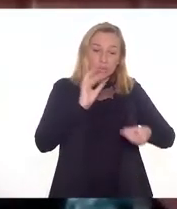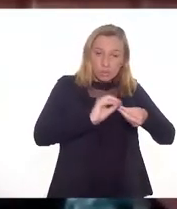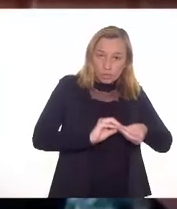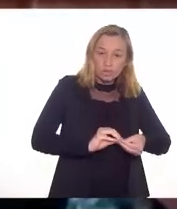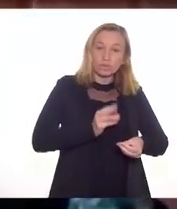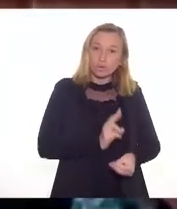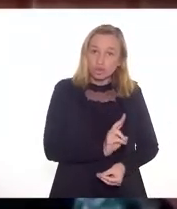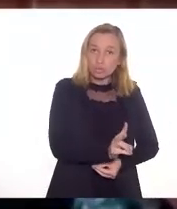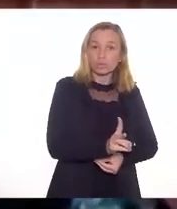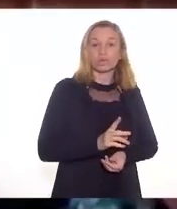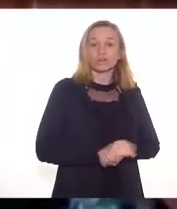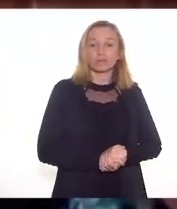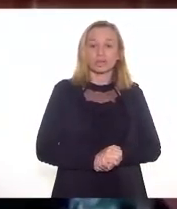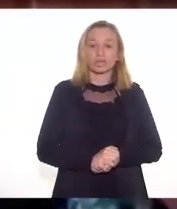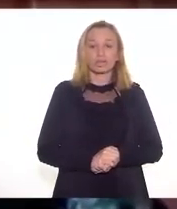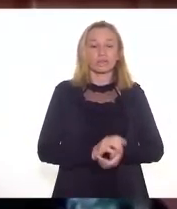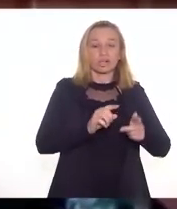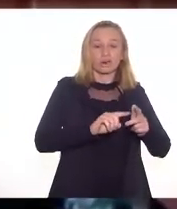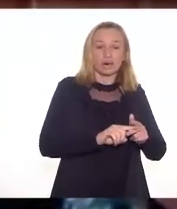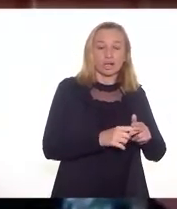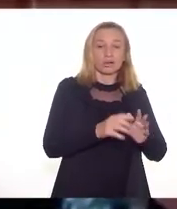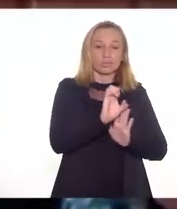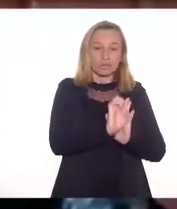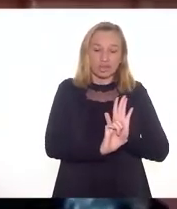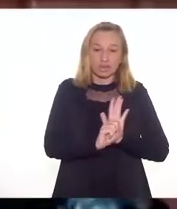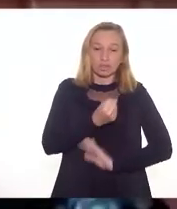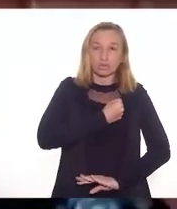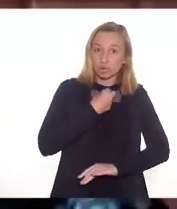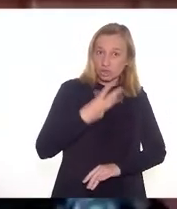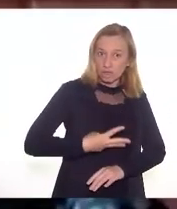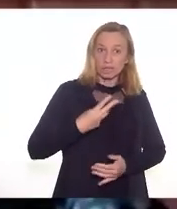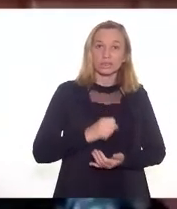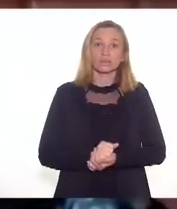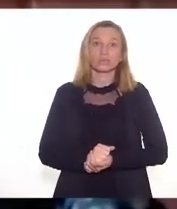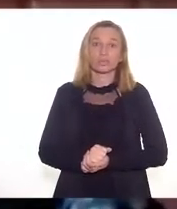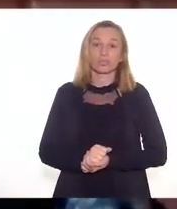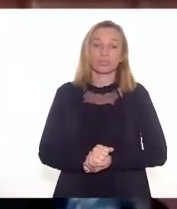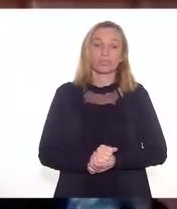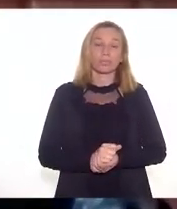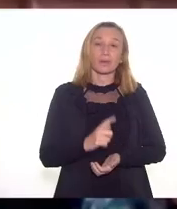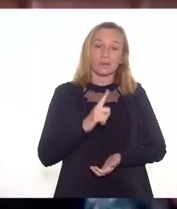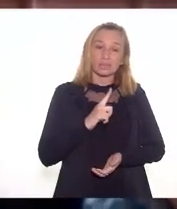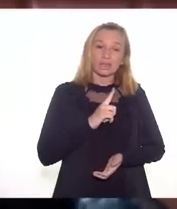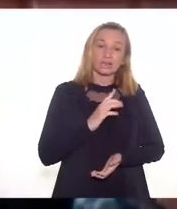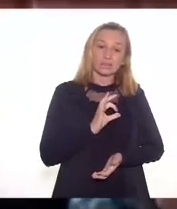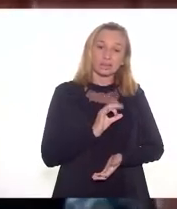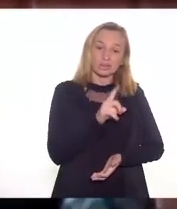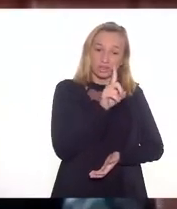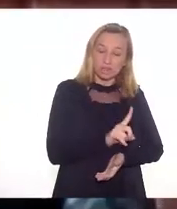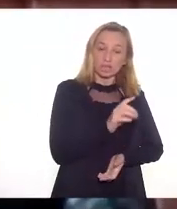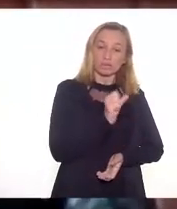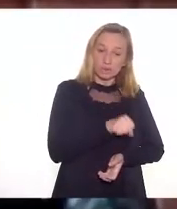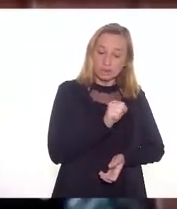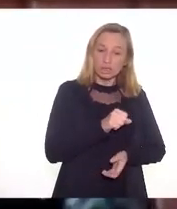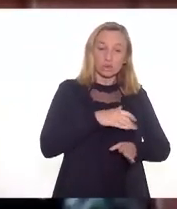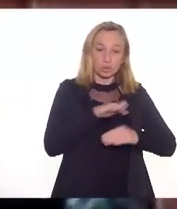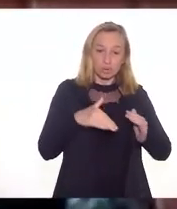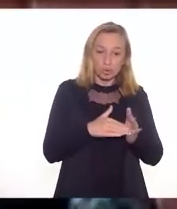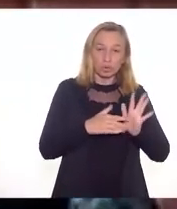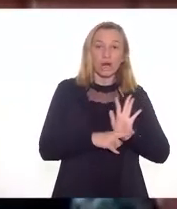mantendo a emenda modificativa de número 3, para que se garanta aí, né, todo o atendimento no